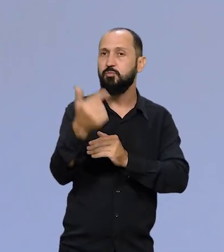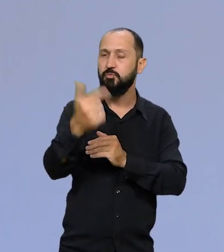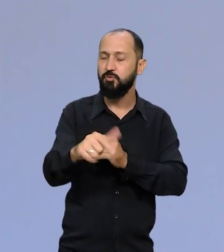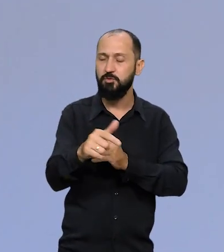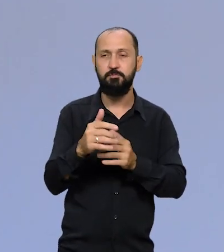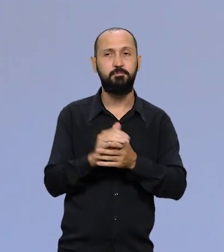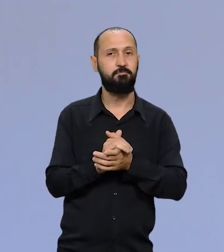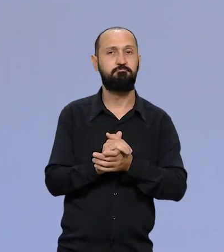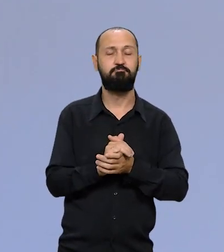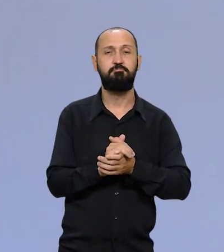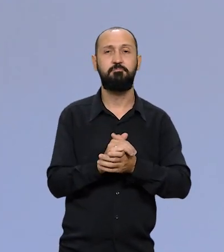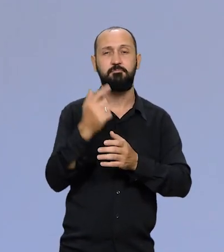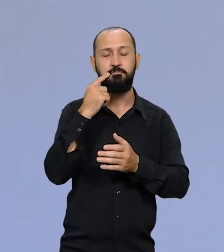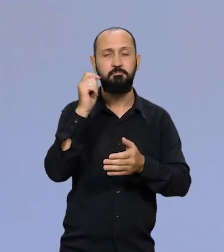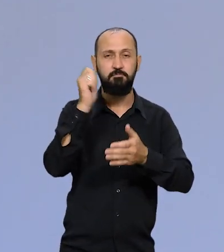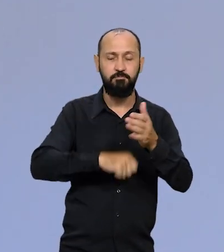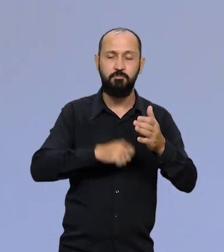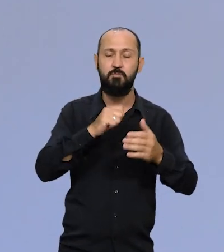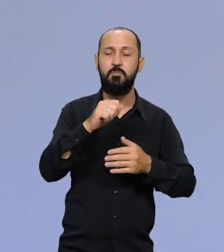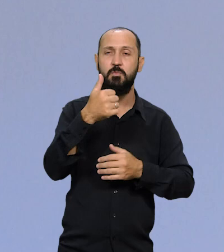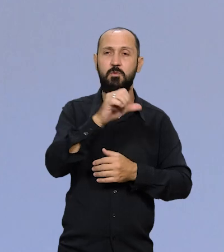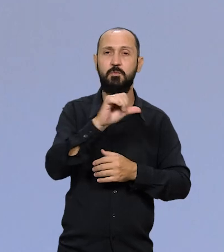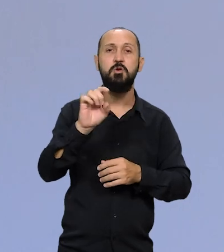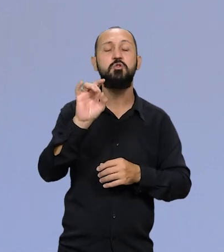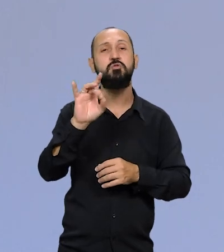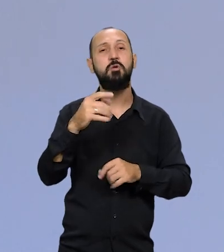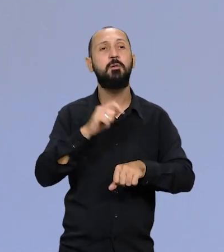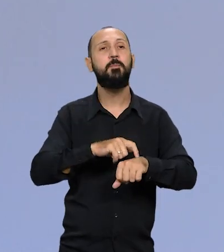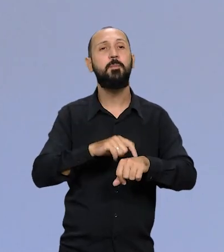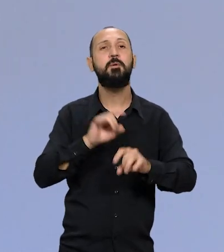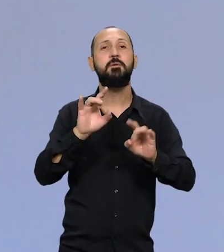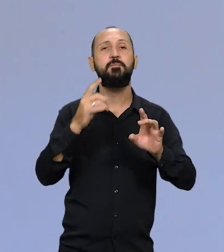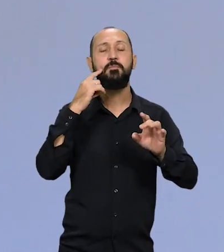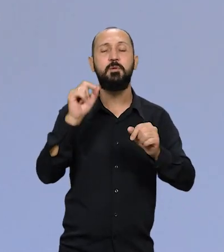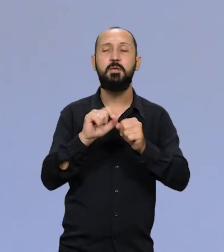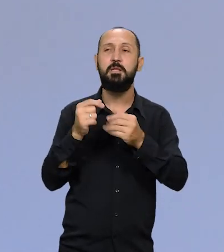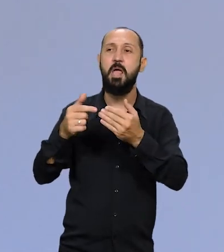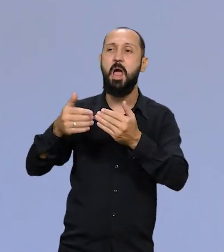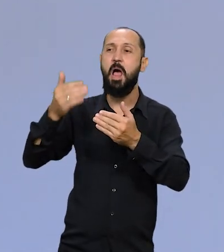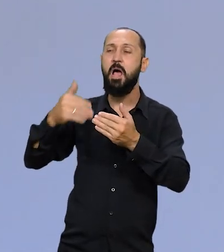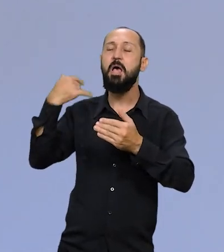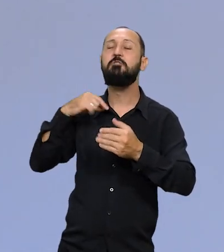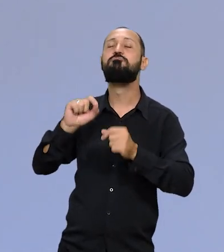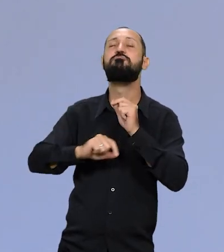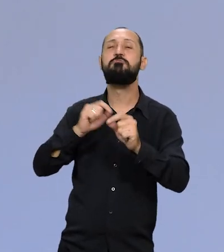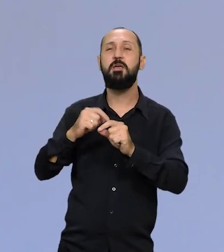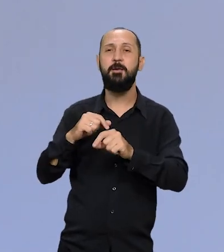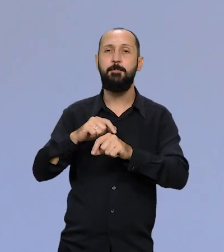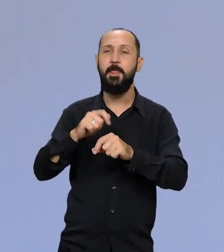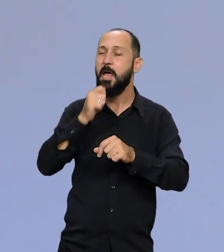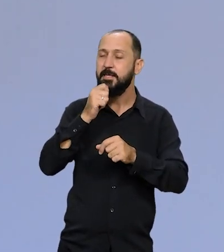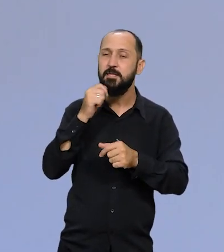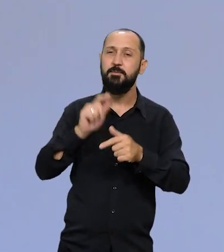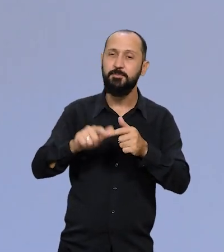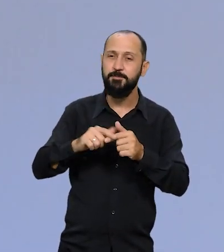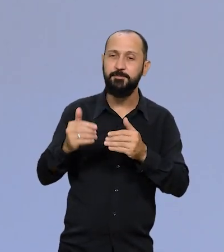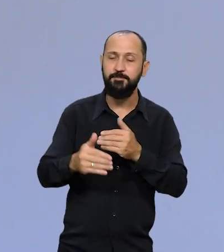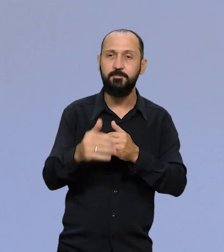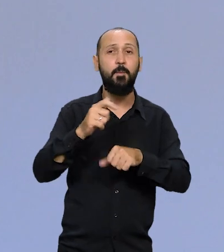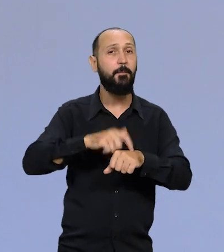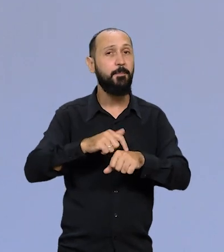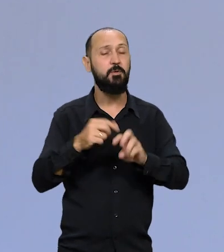em 1988, que é a data da promulgação da Constituição Federal. Aonde tinha ocupação tradicional